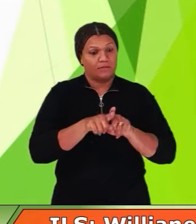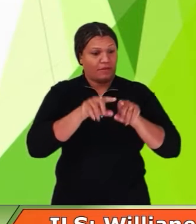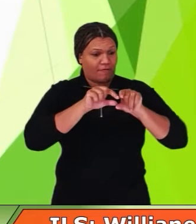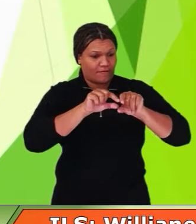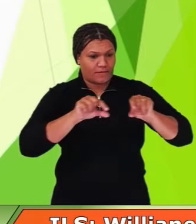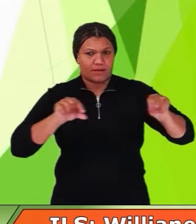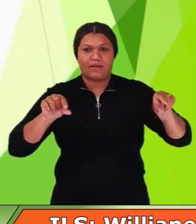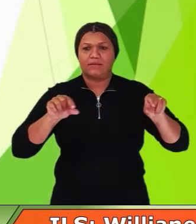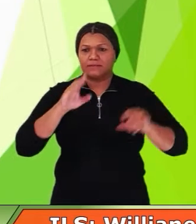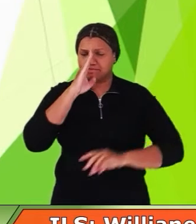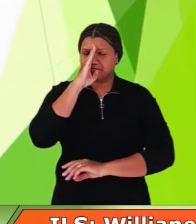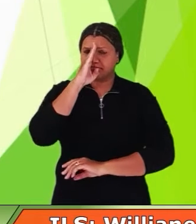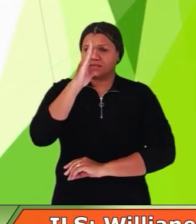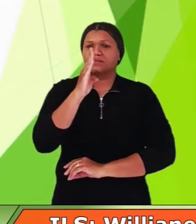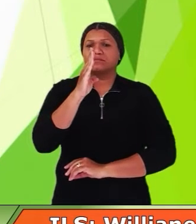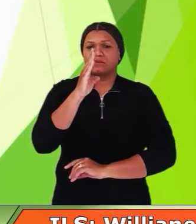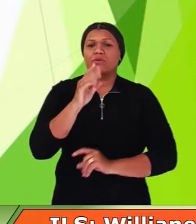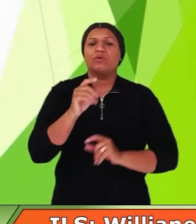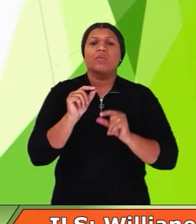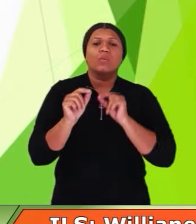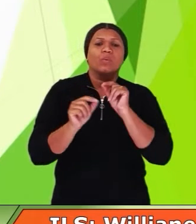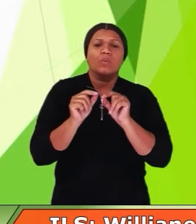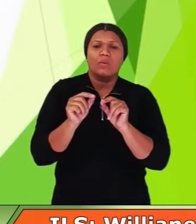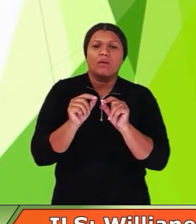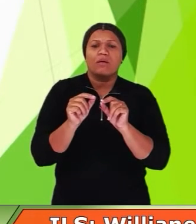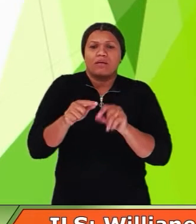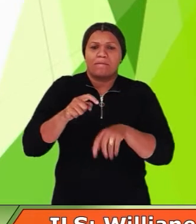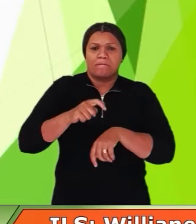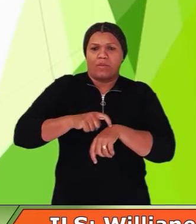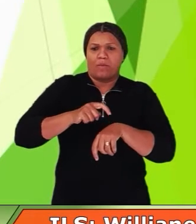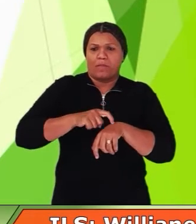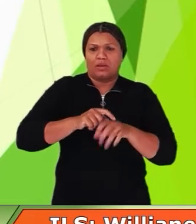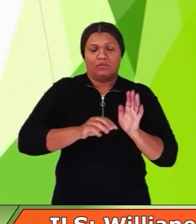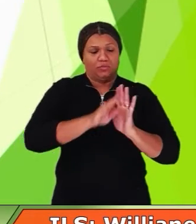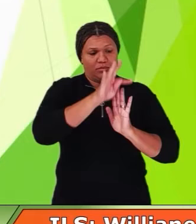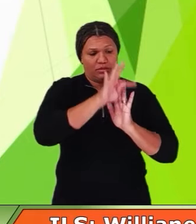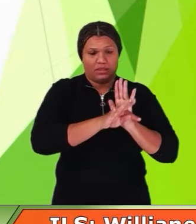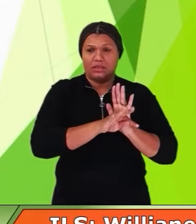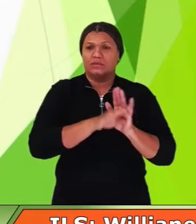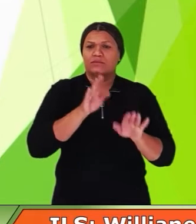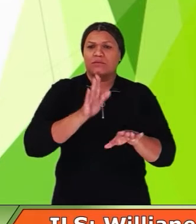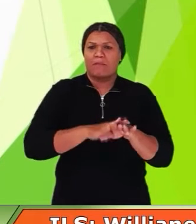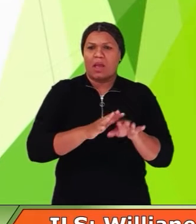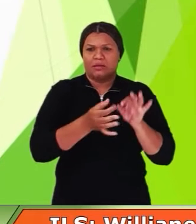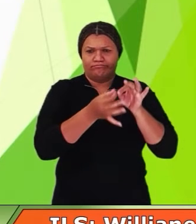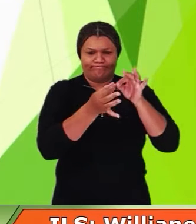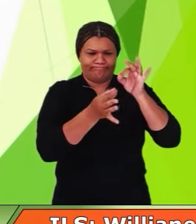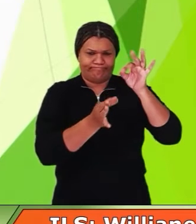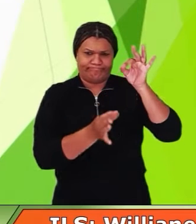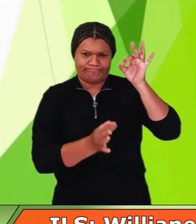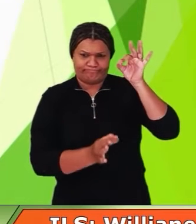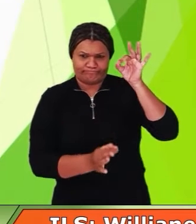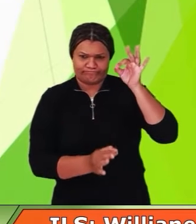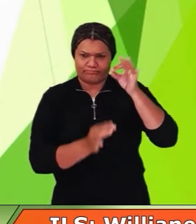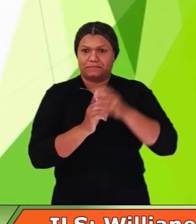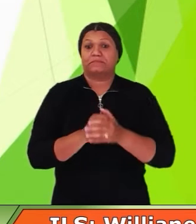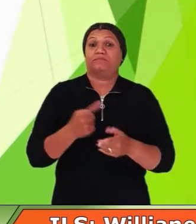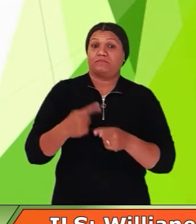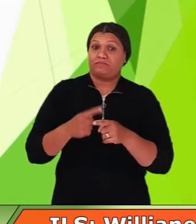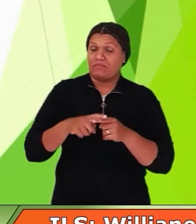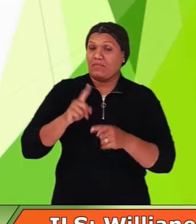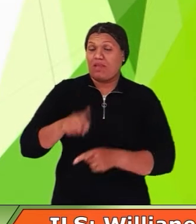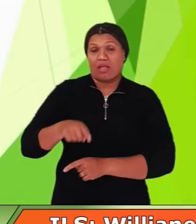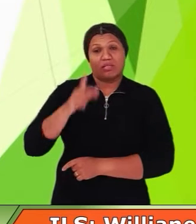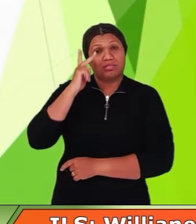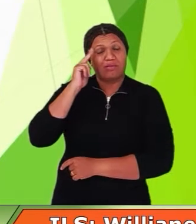frases Principalmente quando o texto é um texto mais extenso porque é natural que